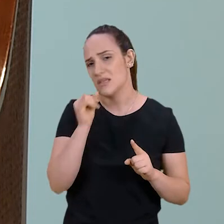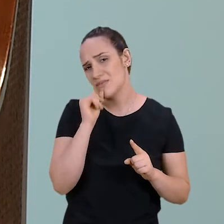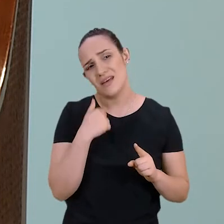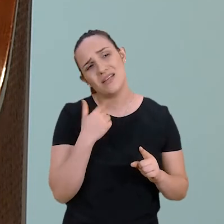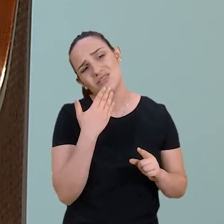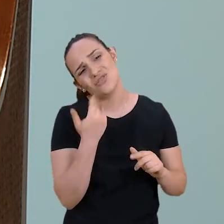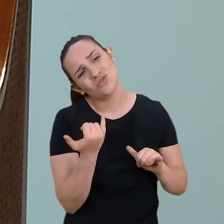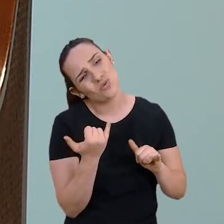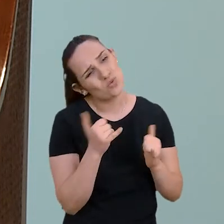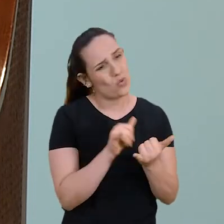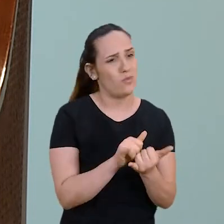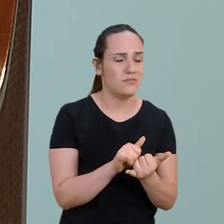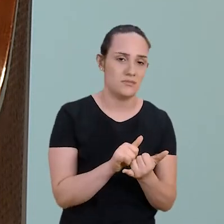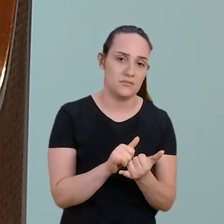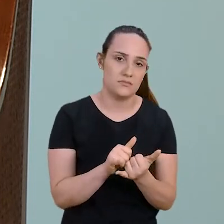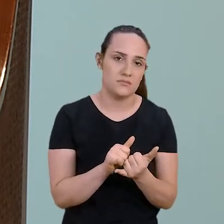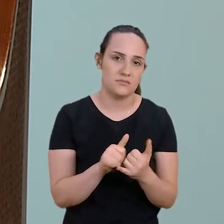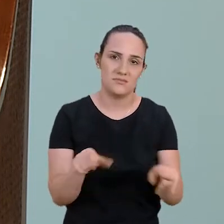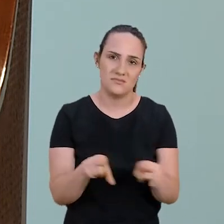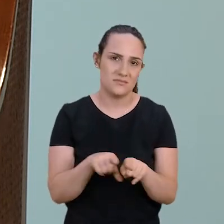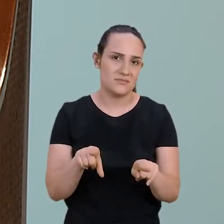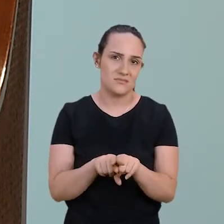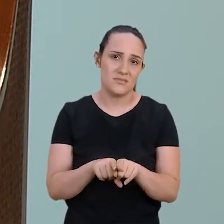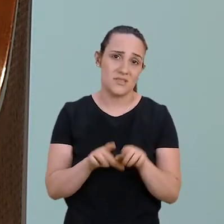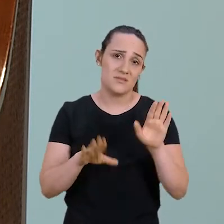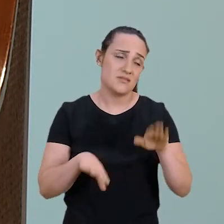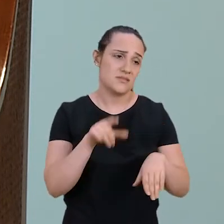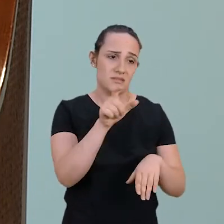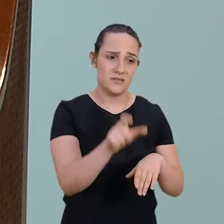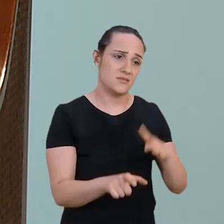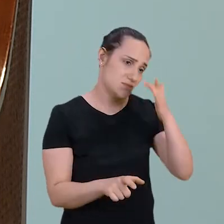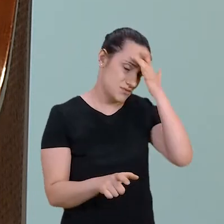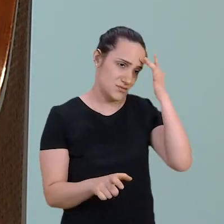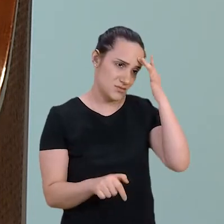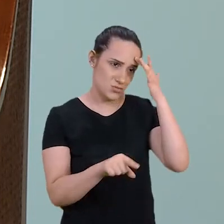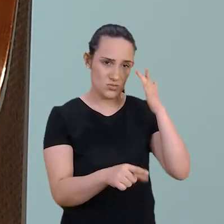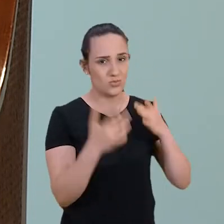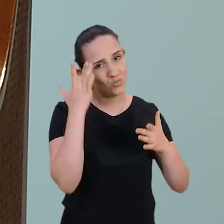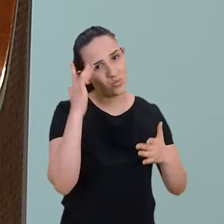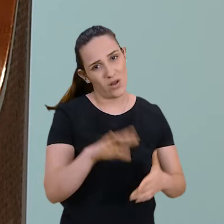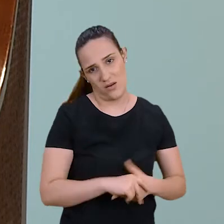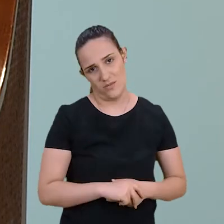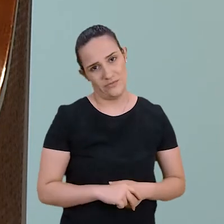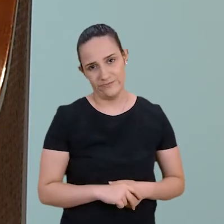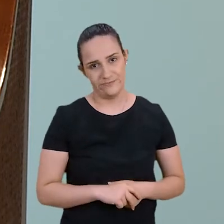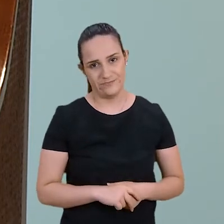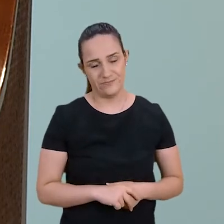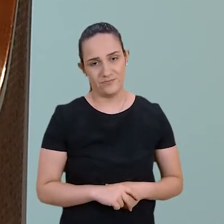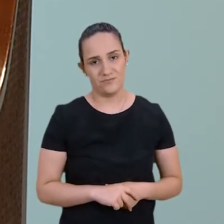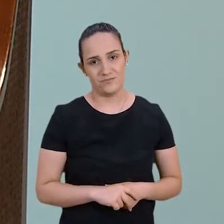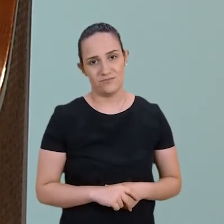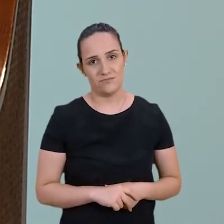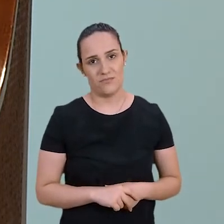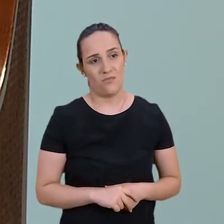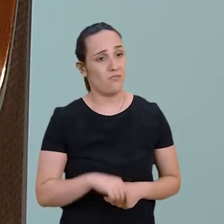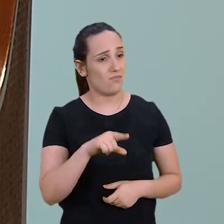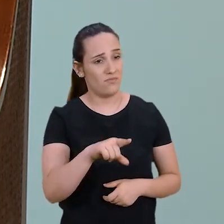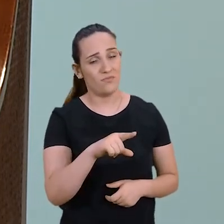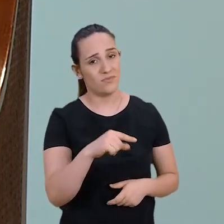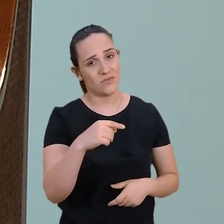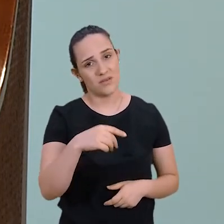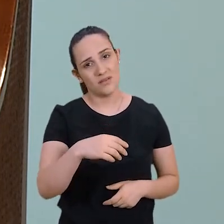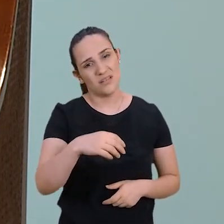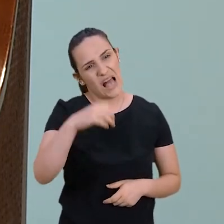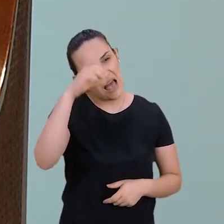escuta, né? E também não julgue esse sinto muito que você escuta, porque muitas vezes tem mais falta de informação do